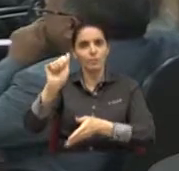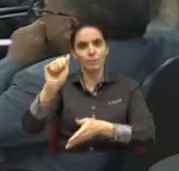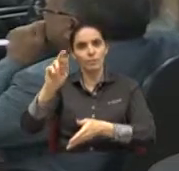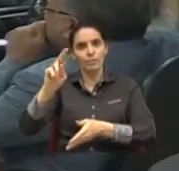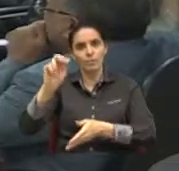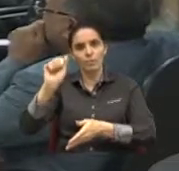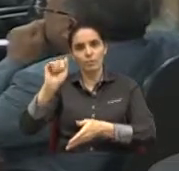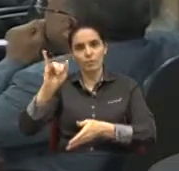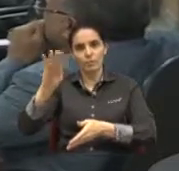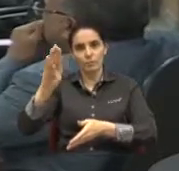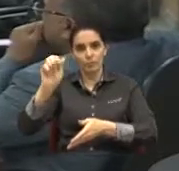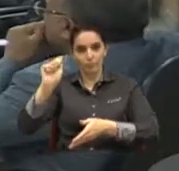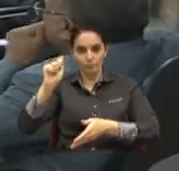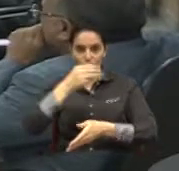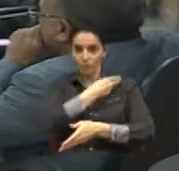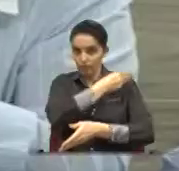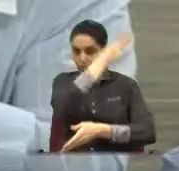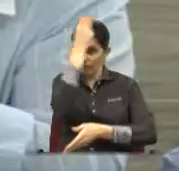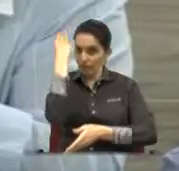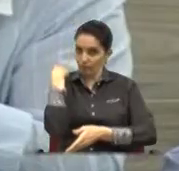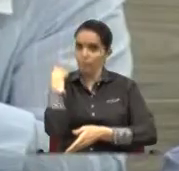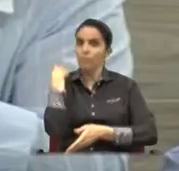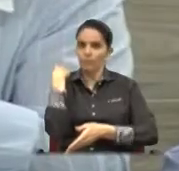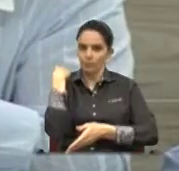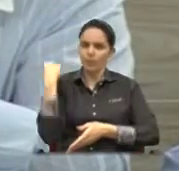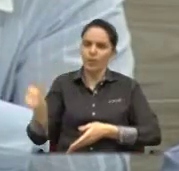né, a mãe de Jesus, para nós católicos é